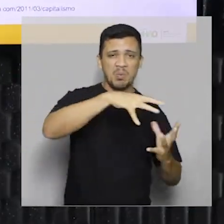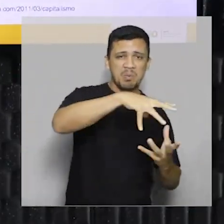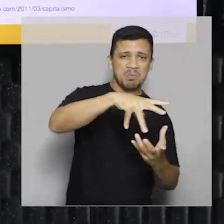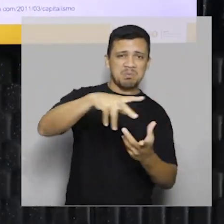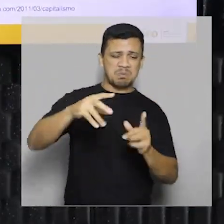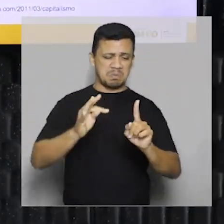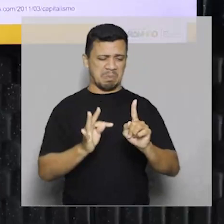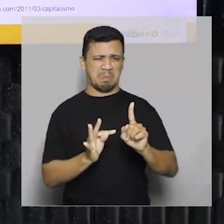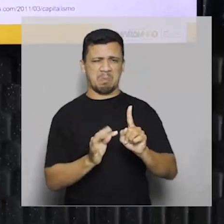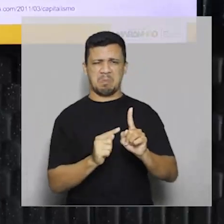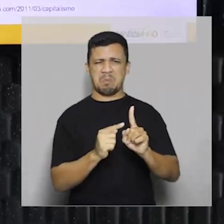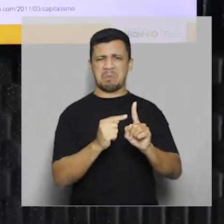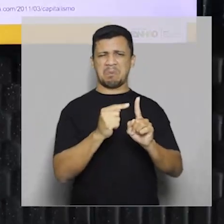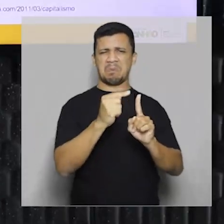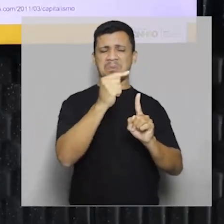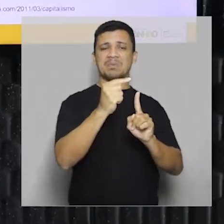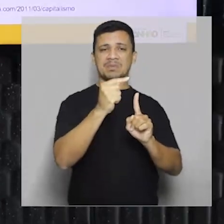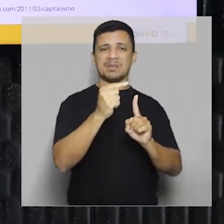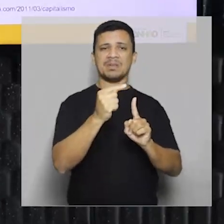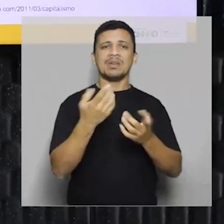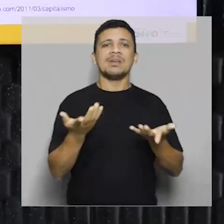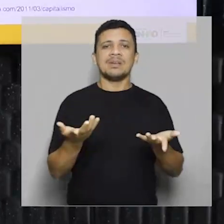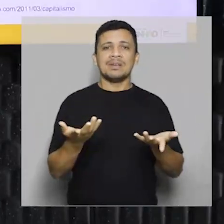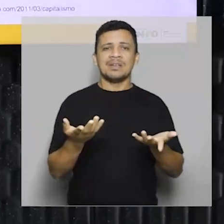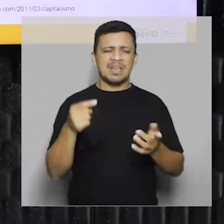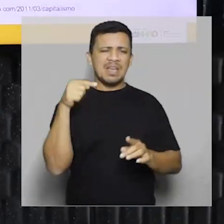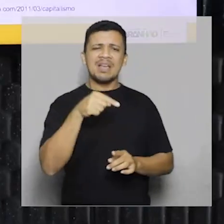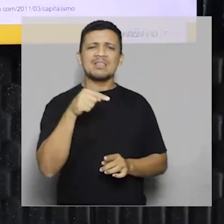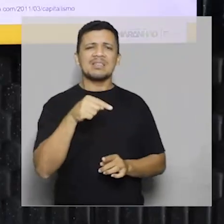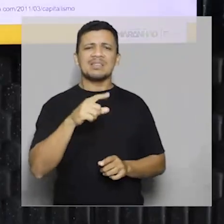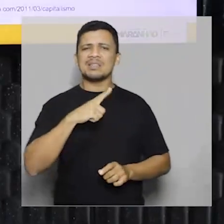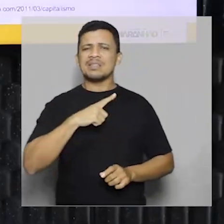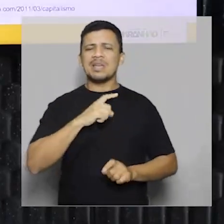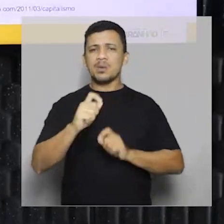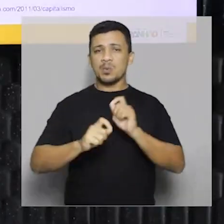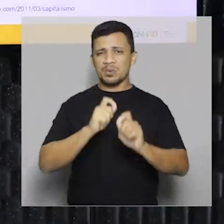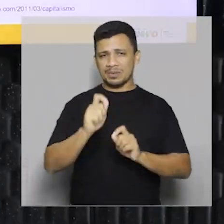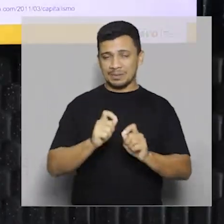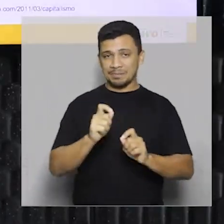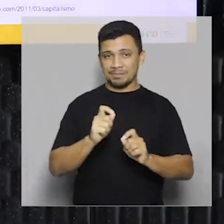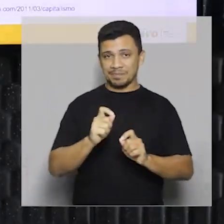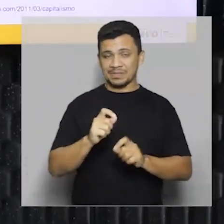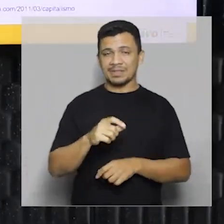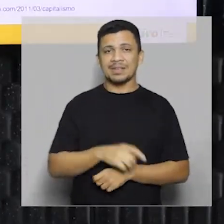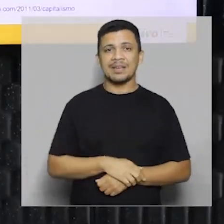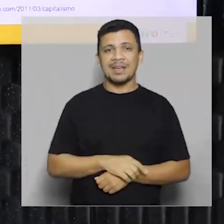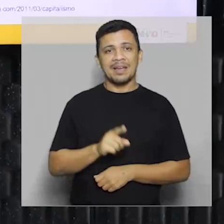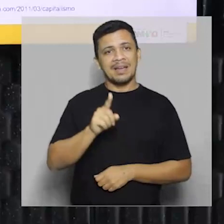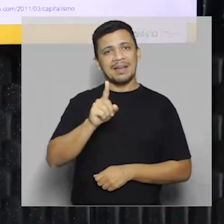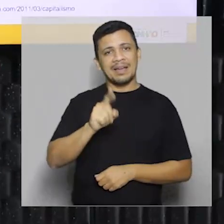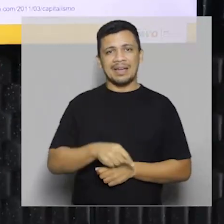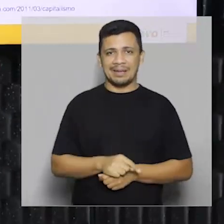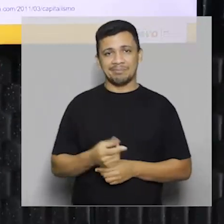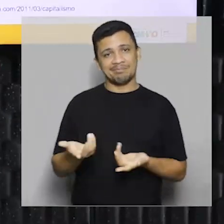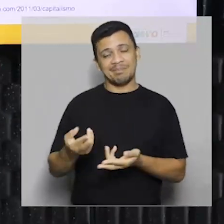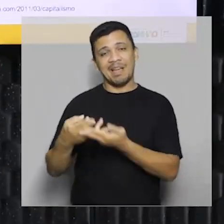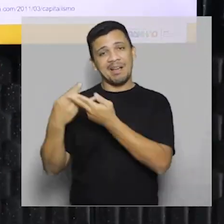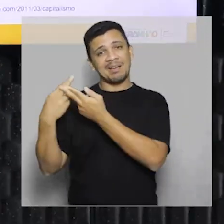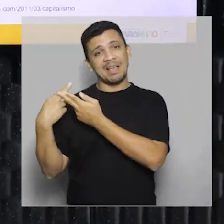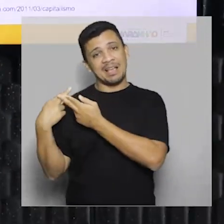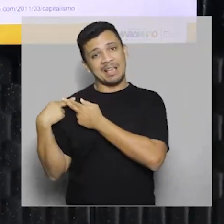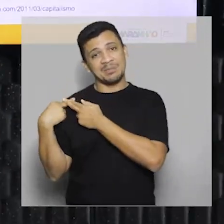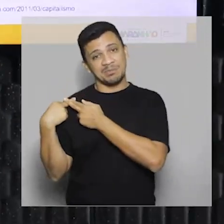global esse aquecimento global ele tem uma parte são ações humanas